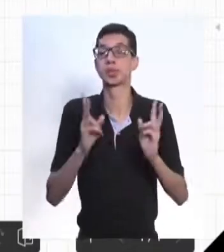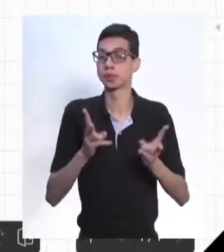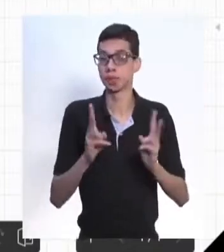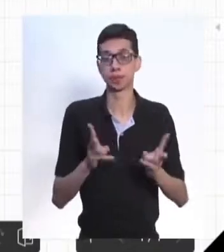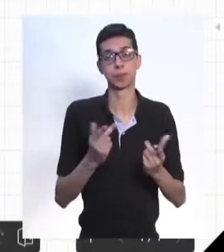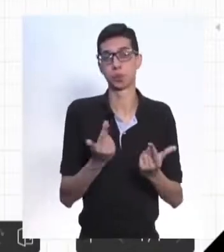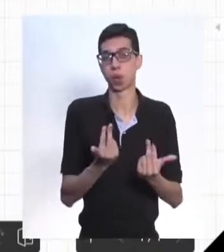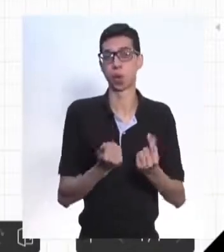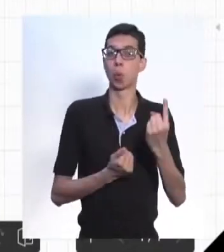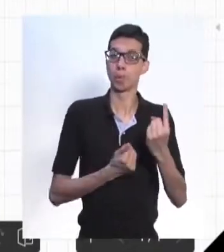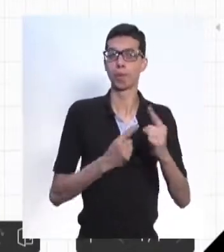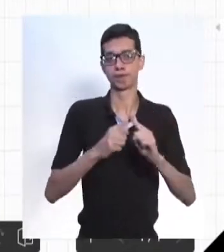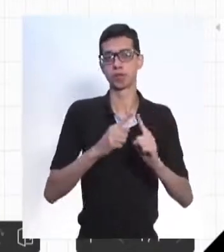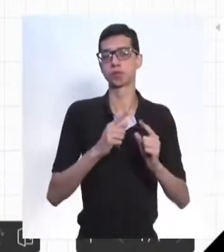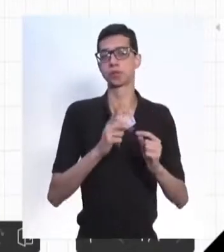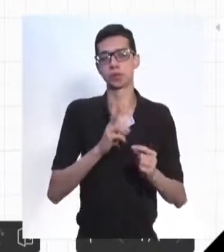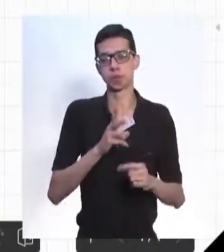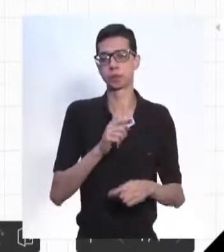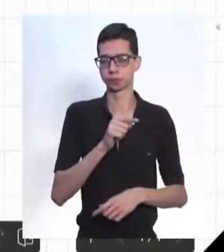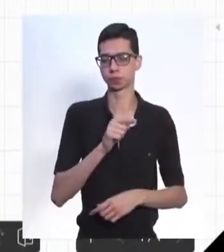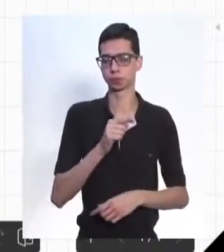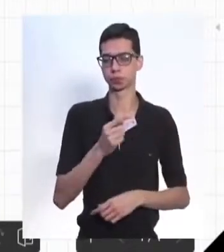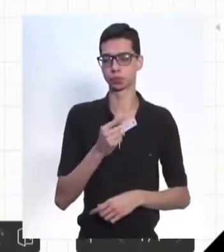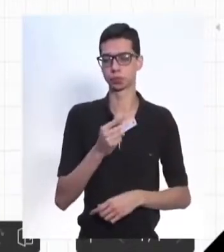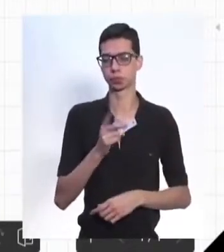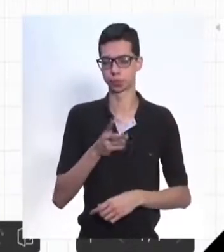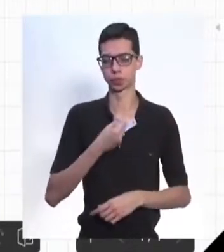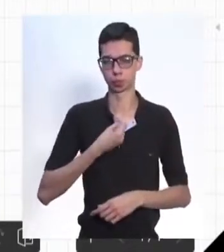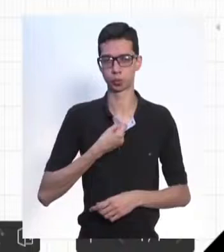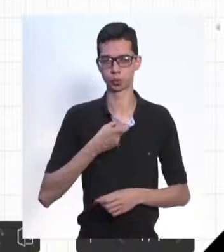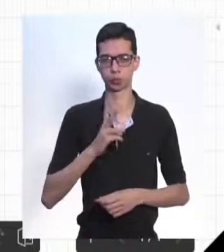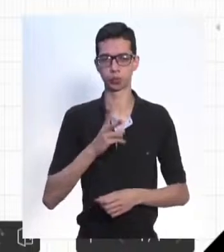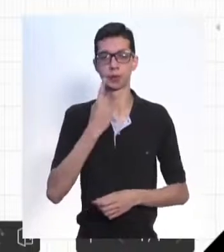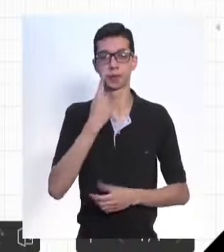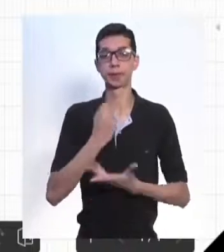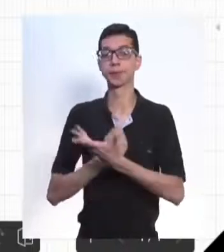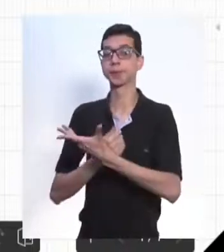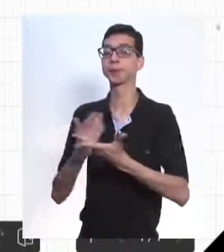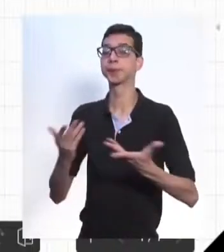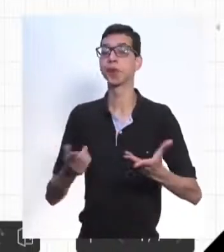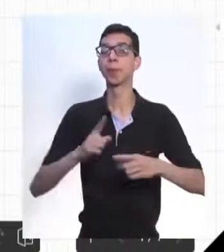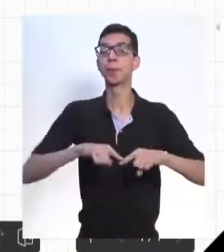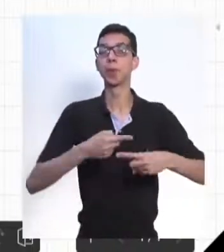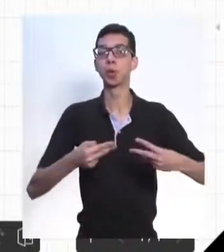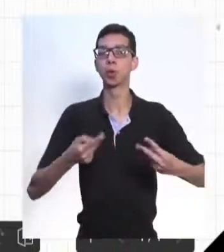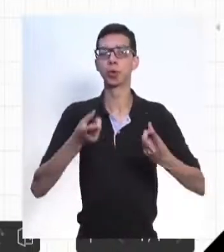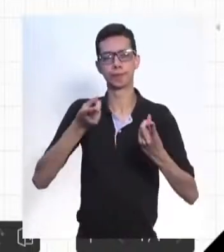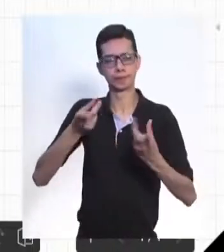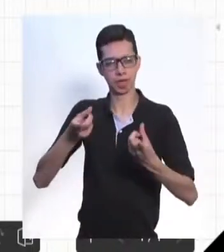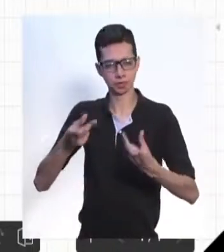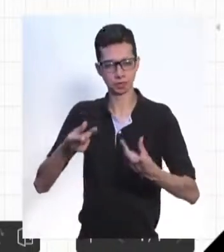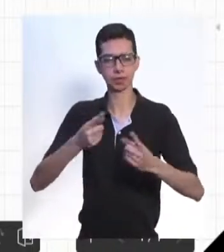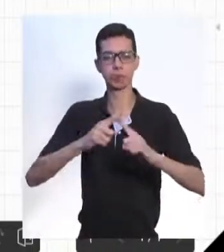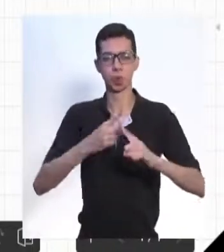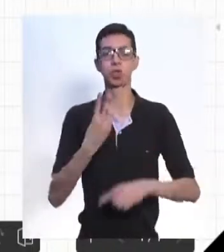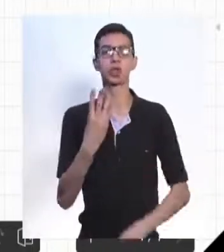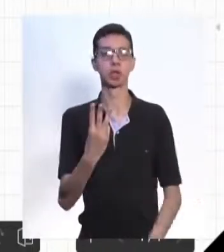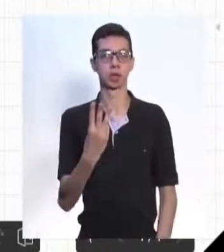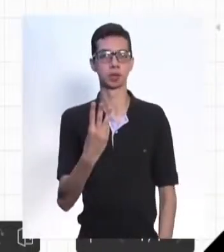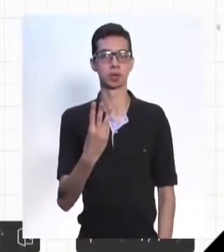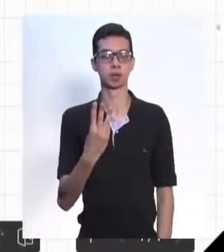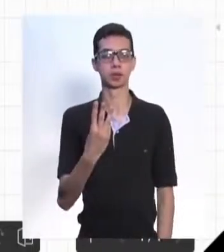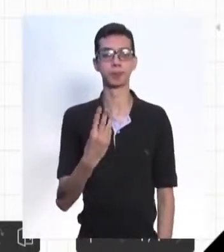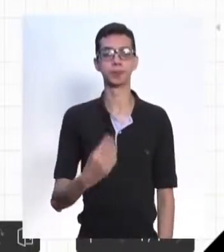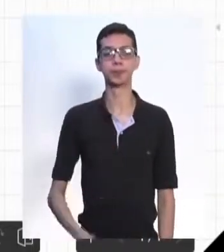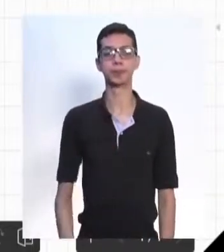aqui é a que eu quero chegar. A cada produto vendido multiplicado por 3, ó, né, cada produto vendido